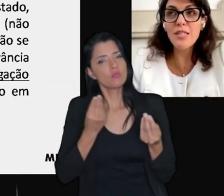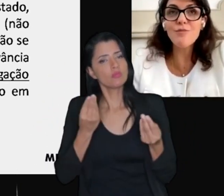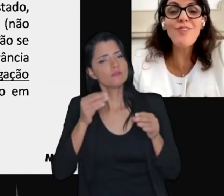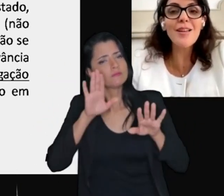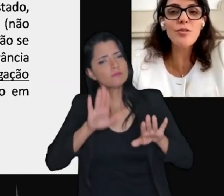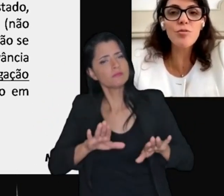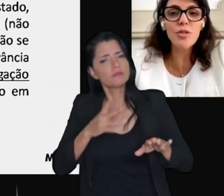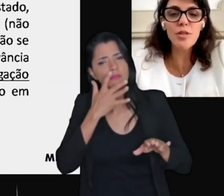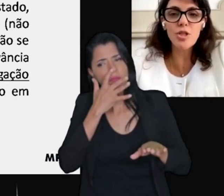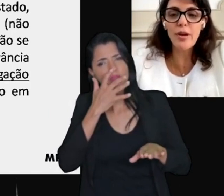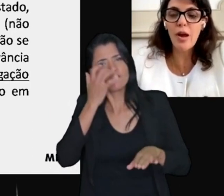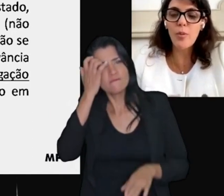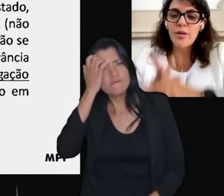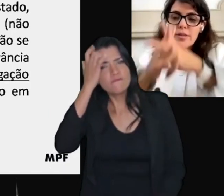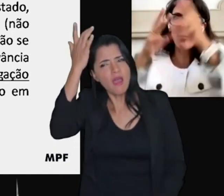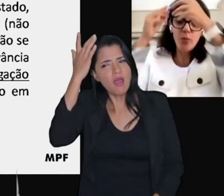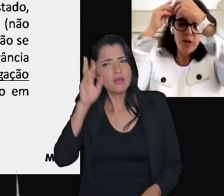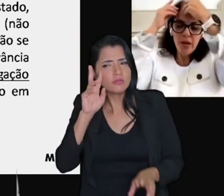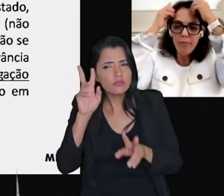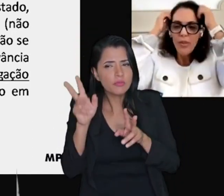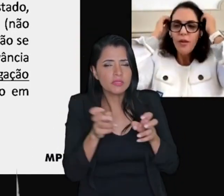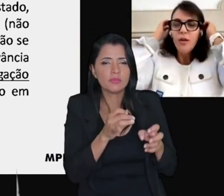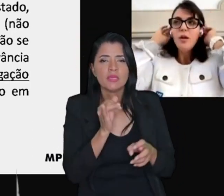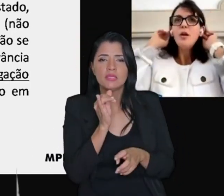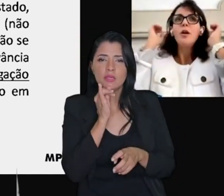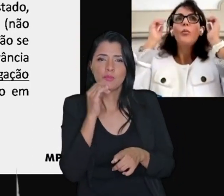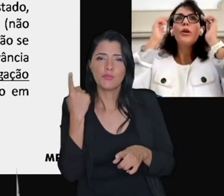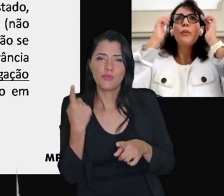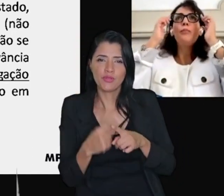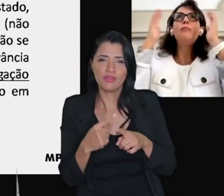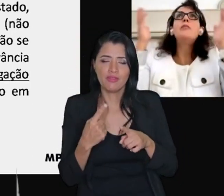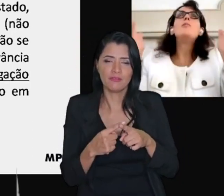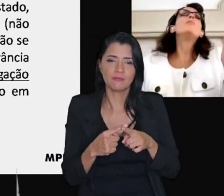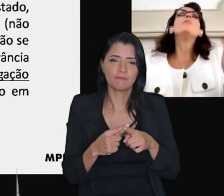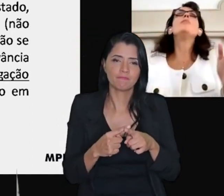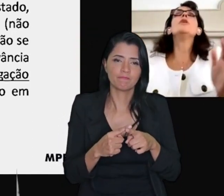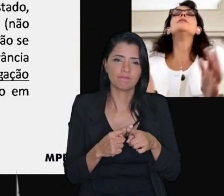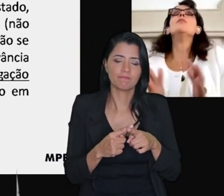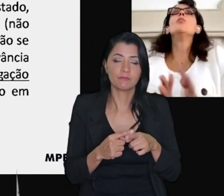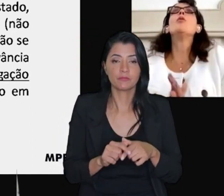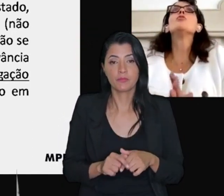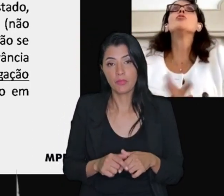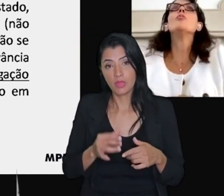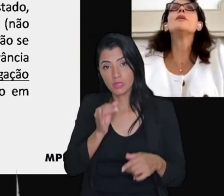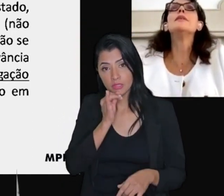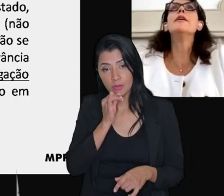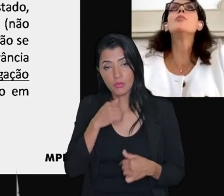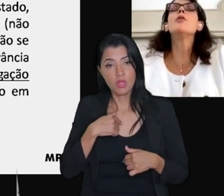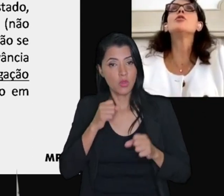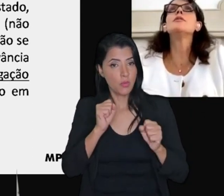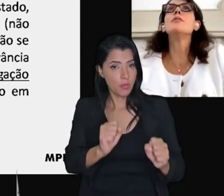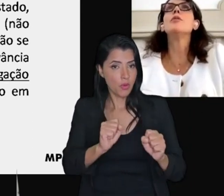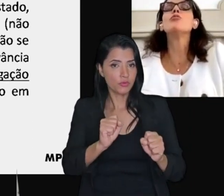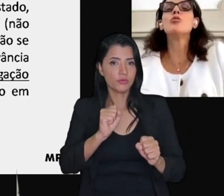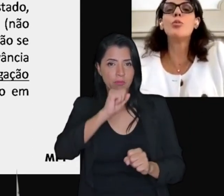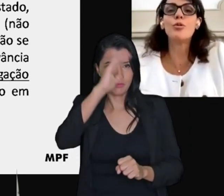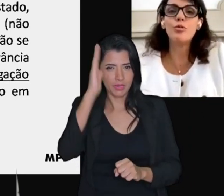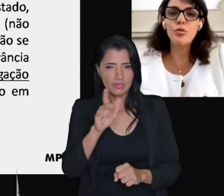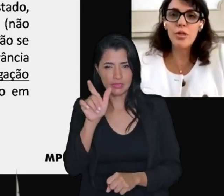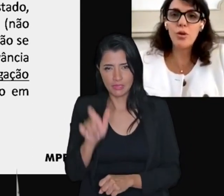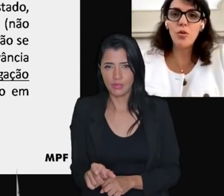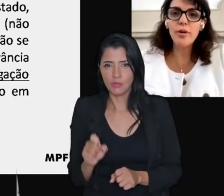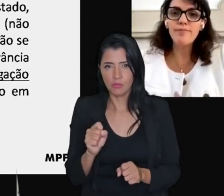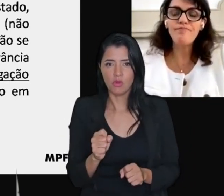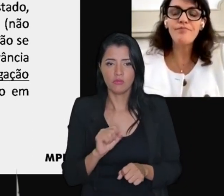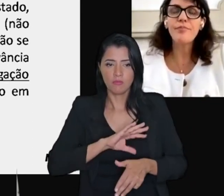ficar mais fácil de se enxergar. Por exemplo, por quê? Porque, por exemplo, um brasileiro pode receber um